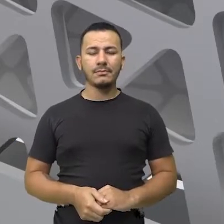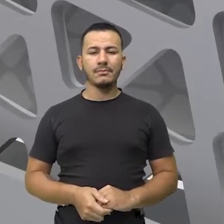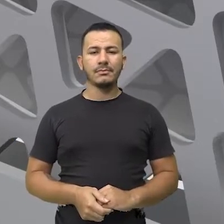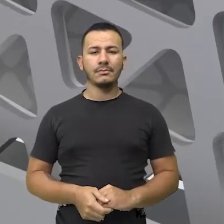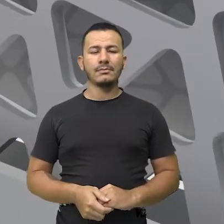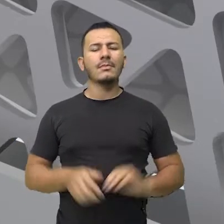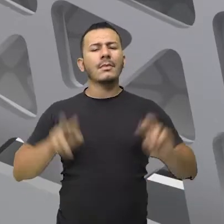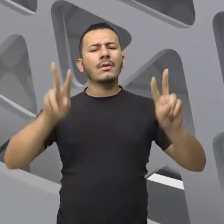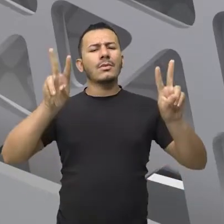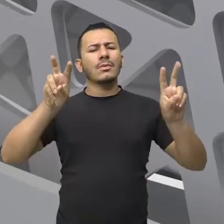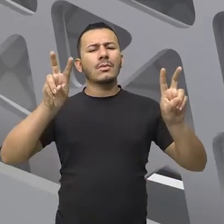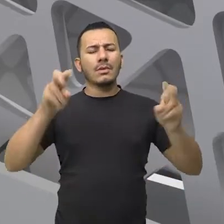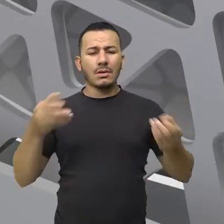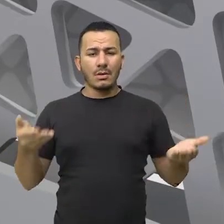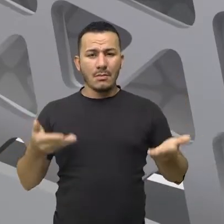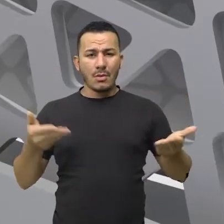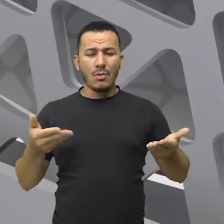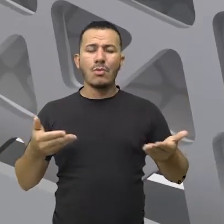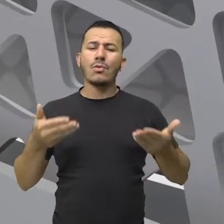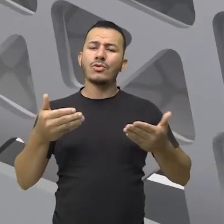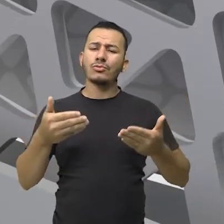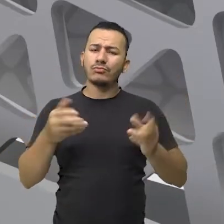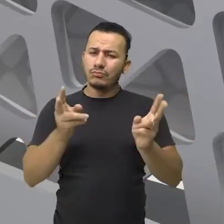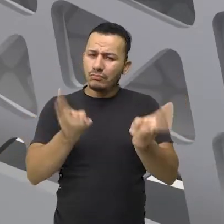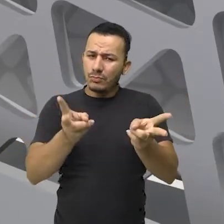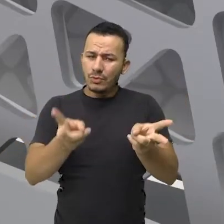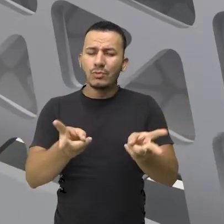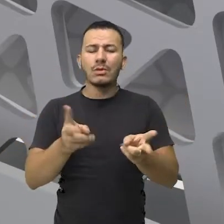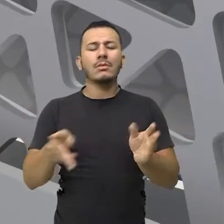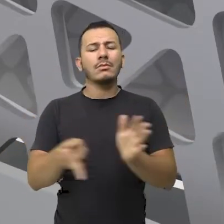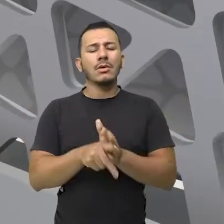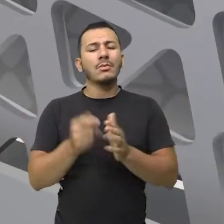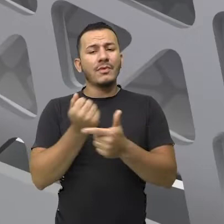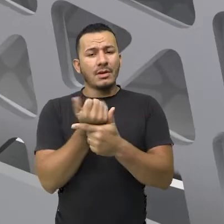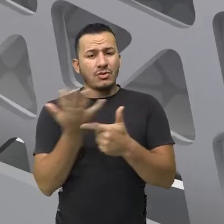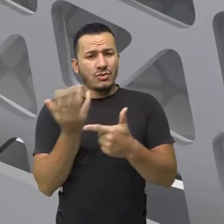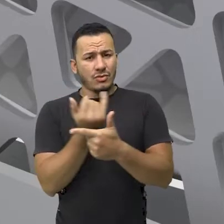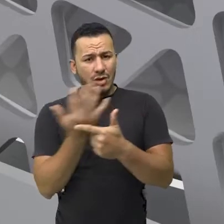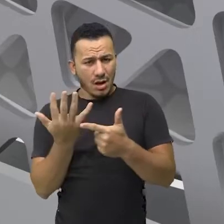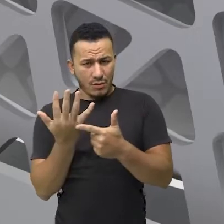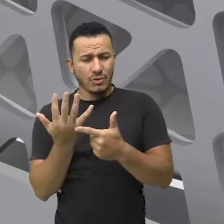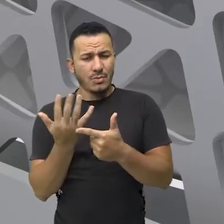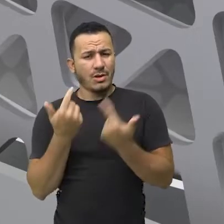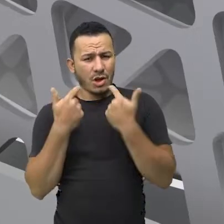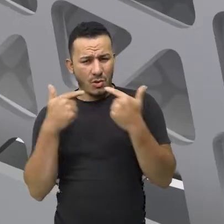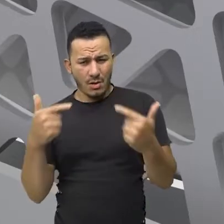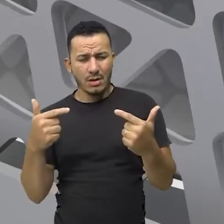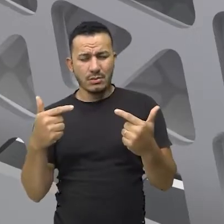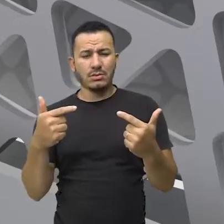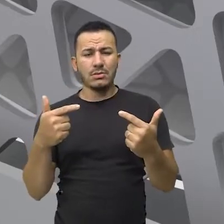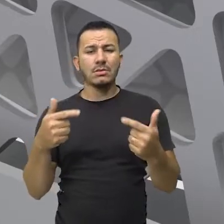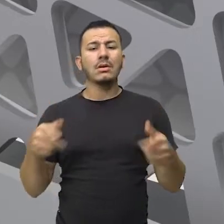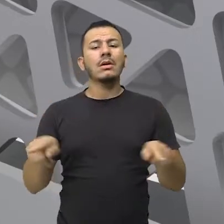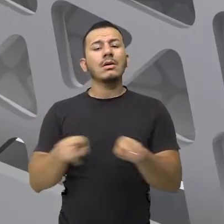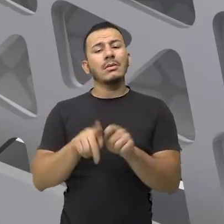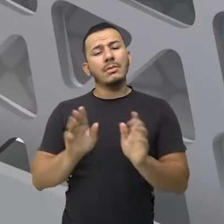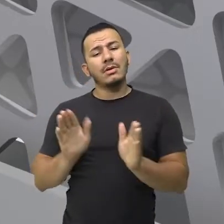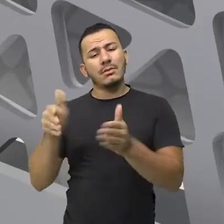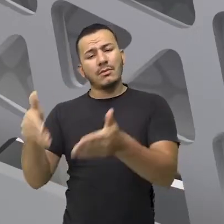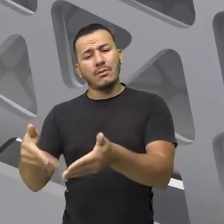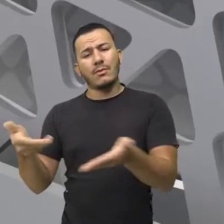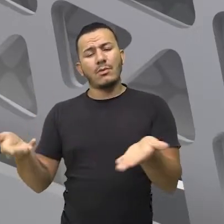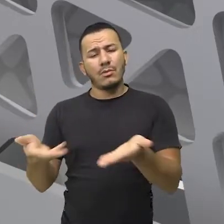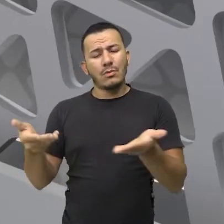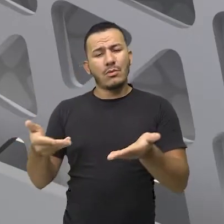nós vamos continuar falando de linguagem algébrica, tá bom? E nós vamos falar